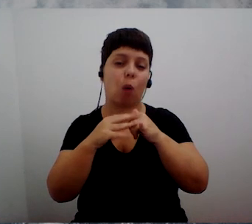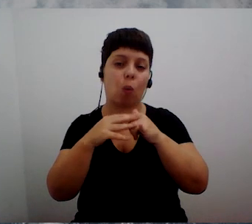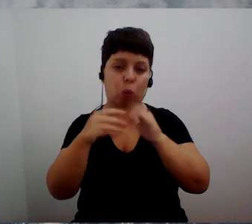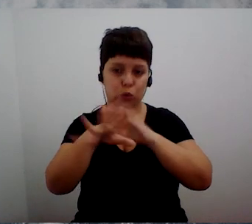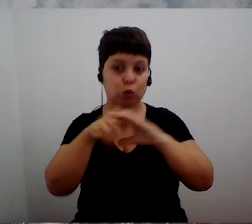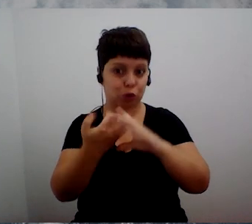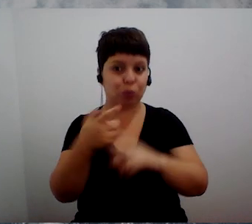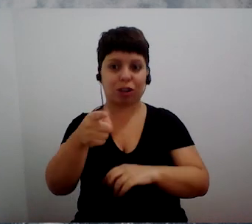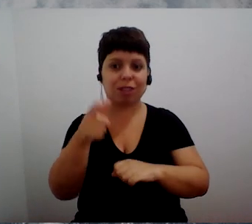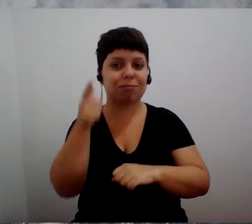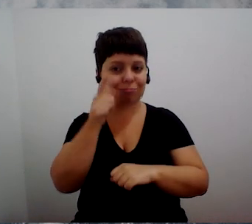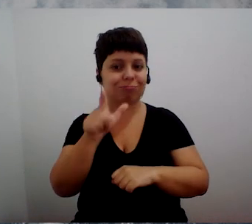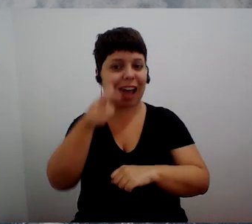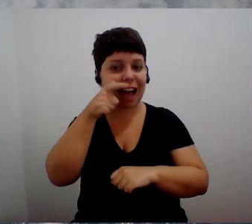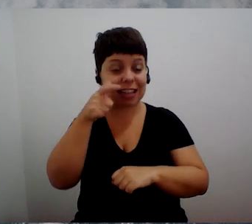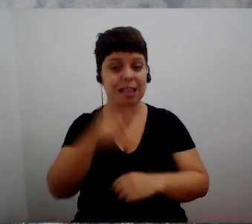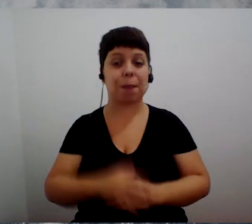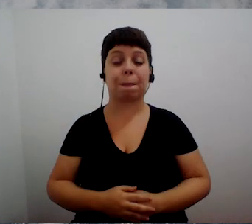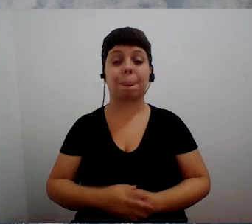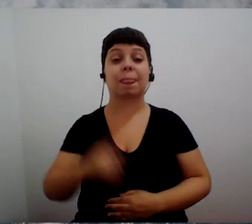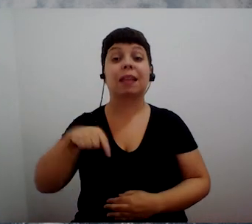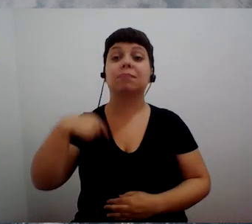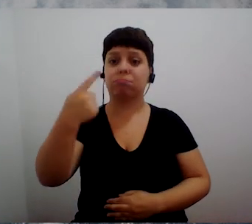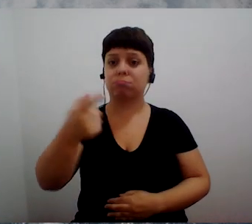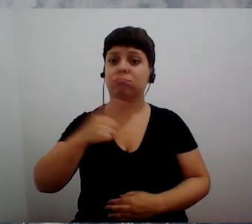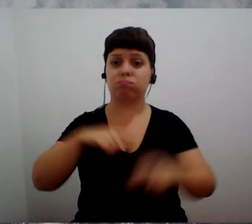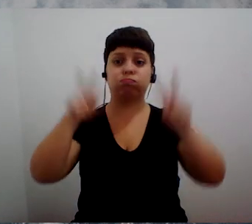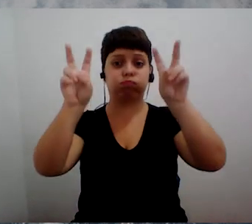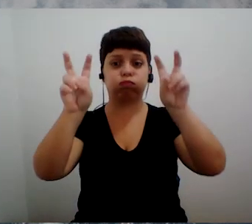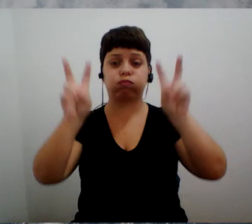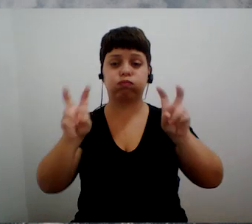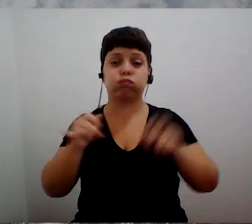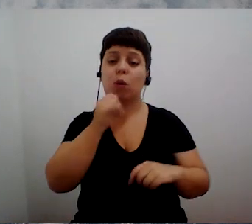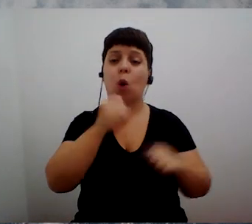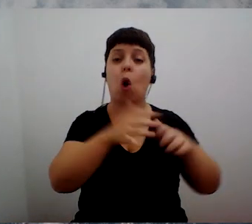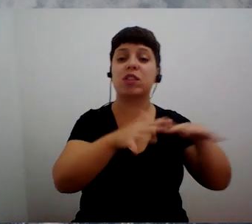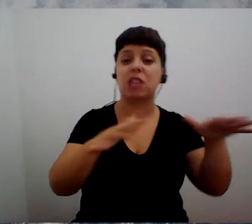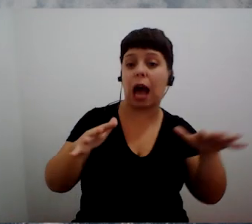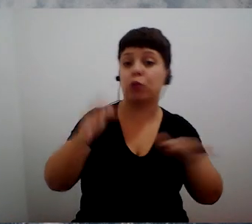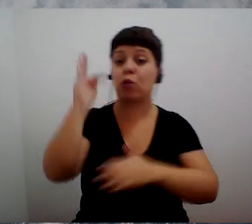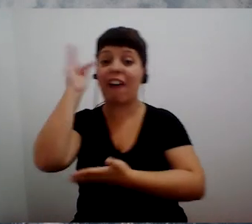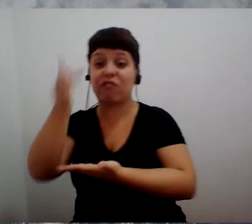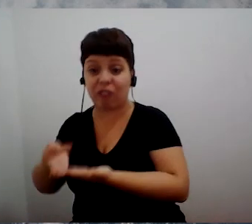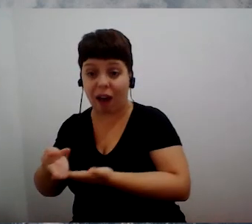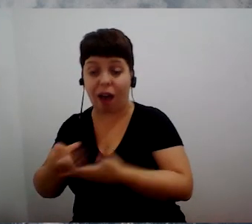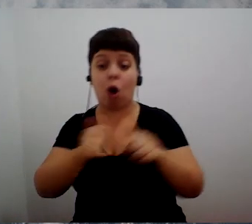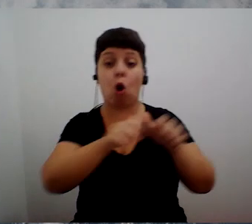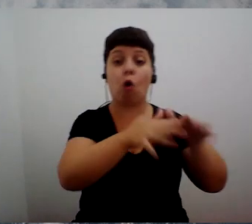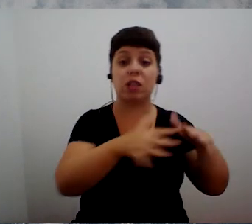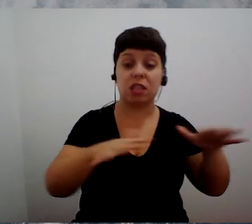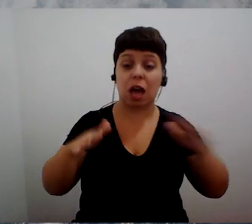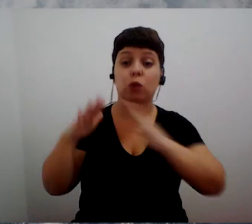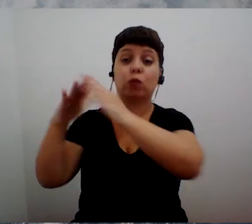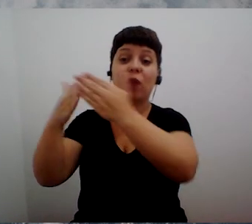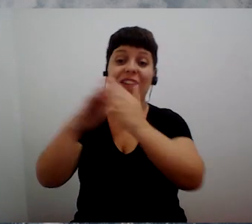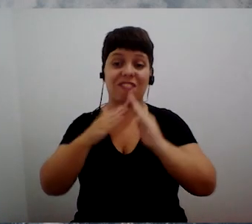que vocês vão poder continuar acessando. Né? Na sequência, vamos debater vários outros temas, como o oceano e a fé, a relação do oceano